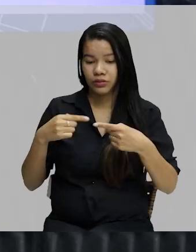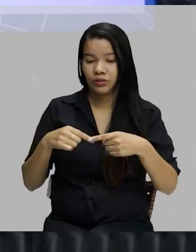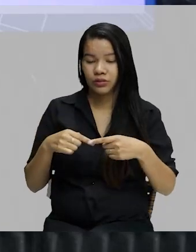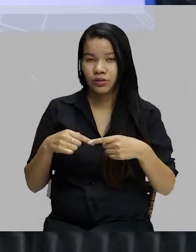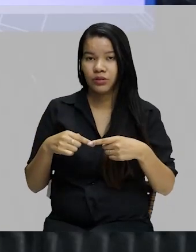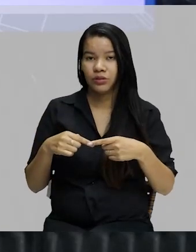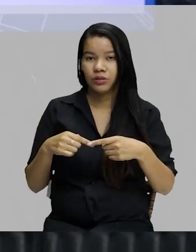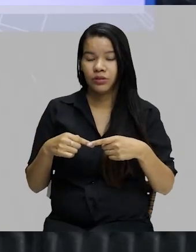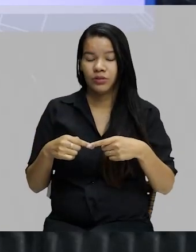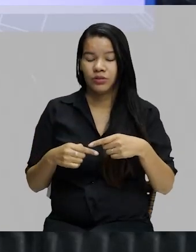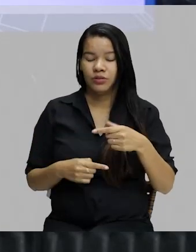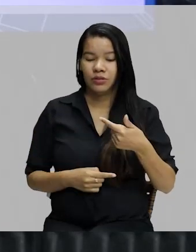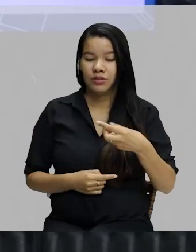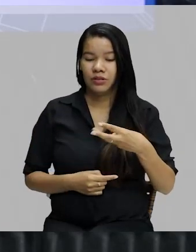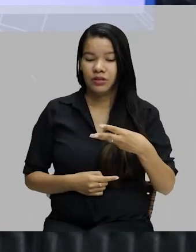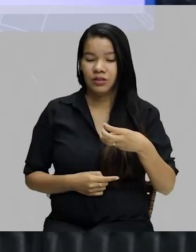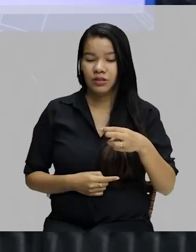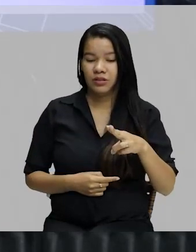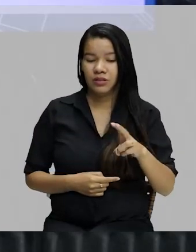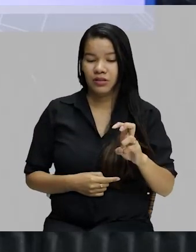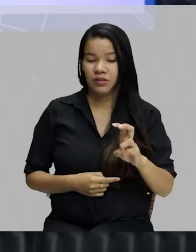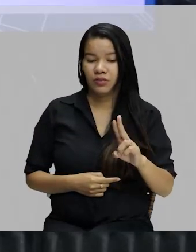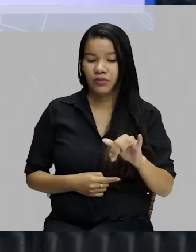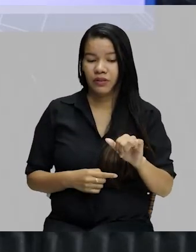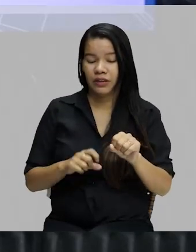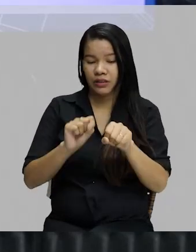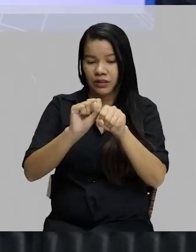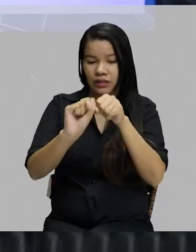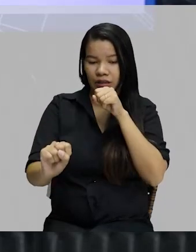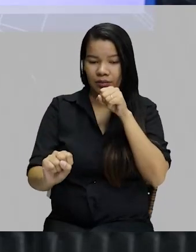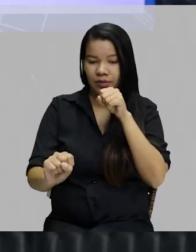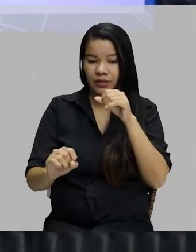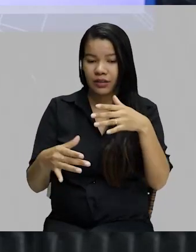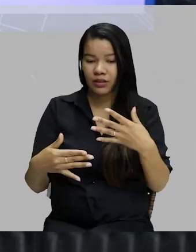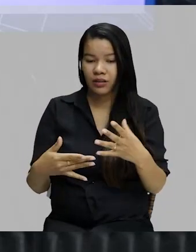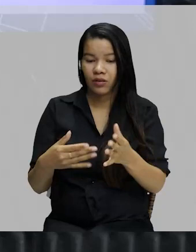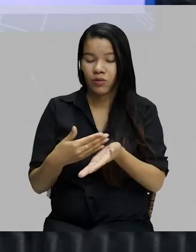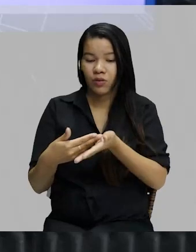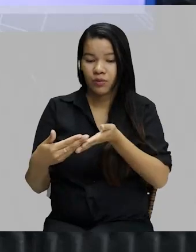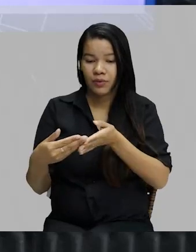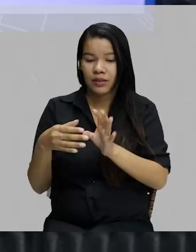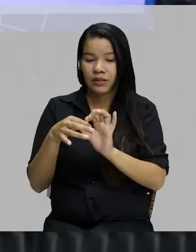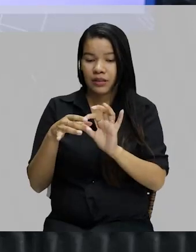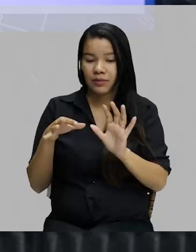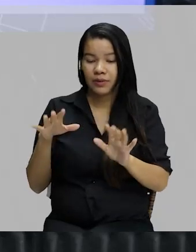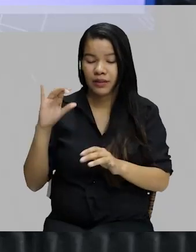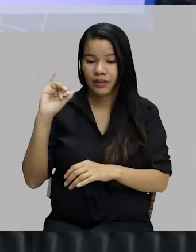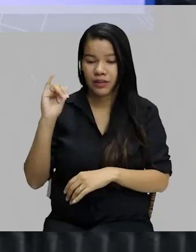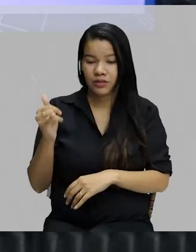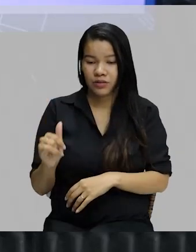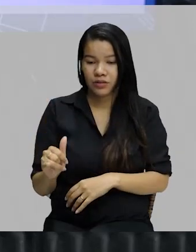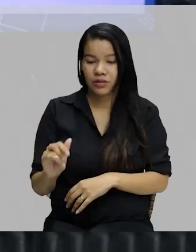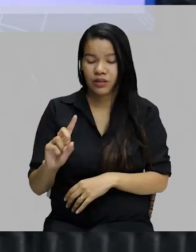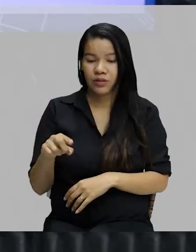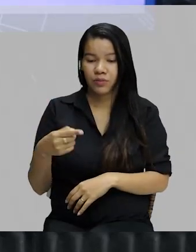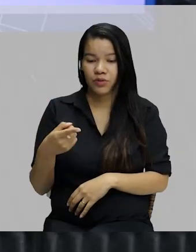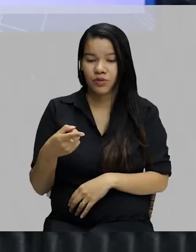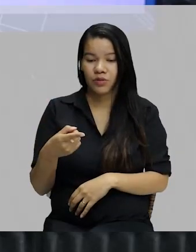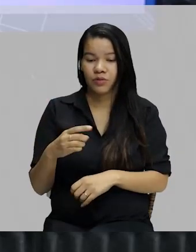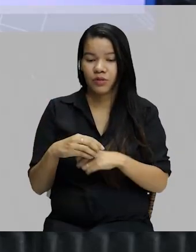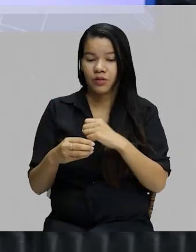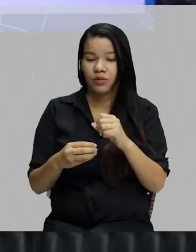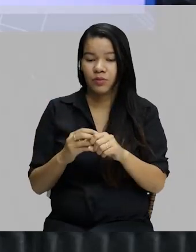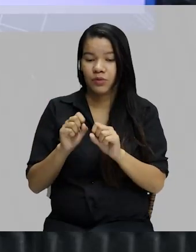vai sofrer a quebra e vai liberar energia. Quando esse átomo quebra, ele vai liberar novos